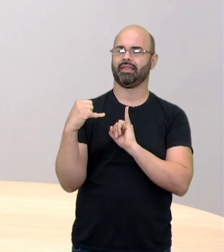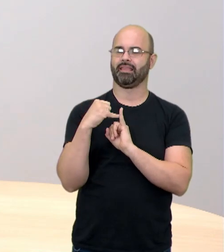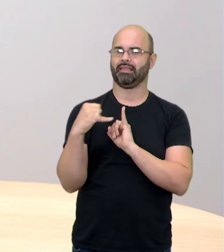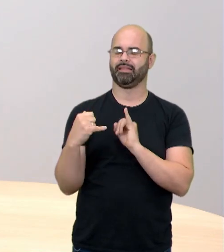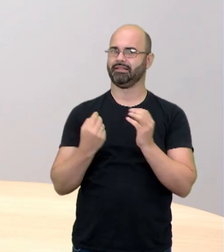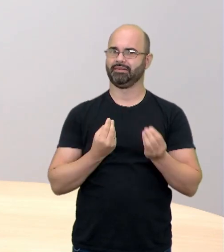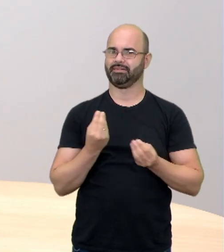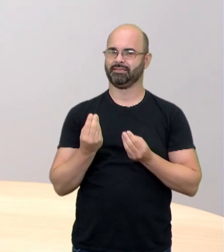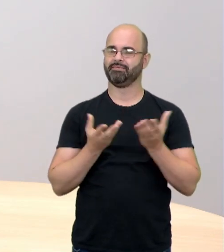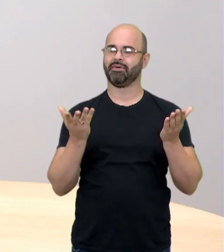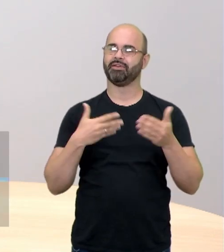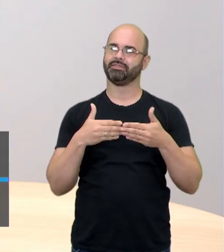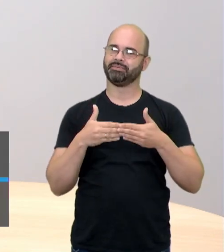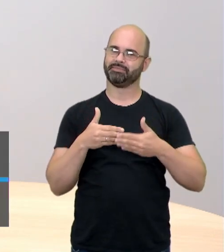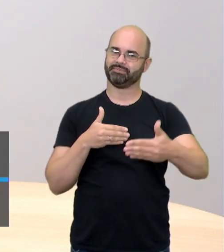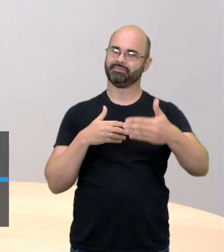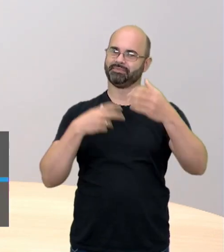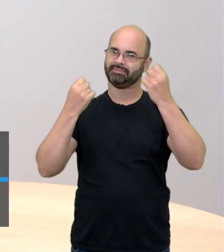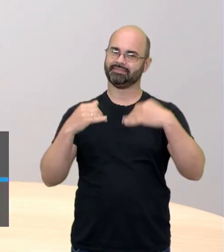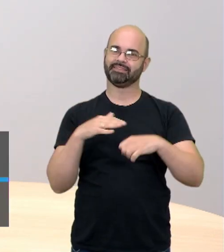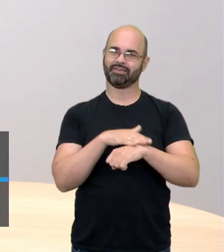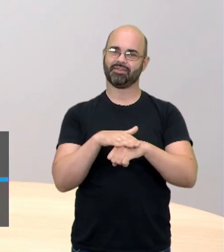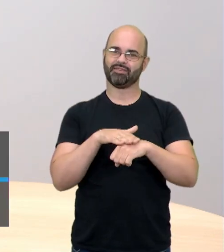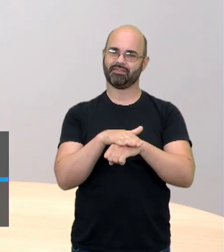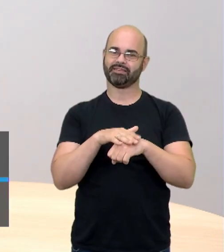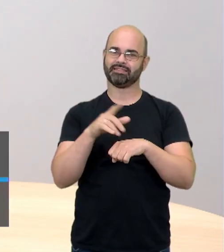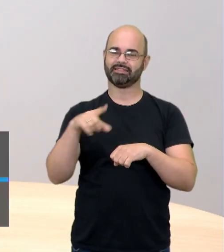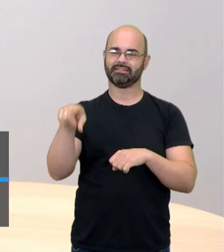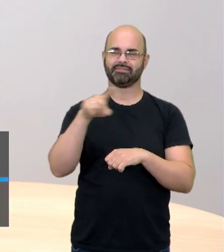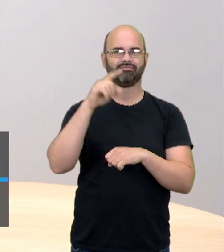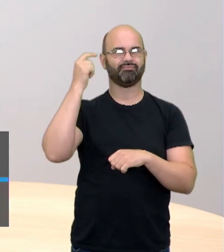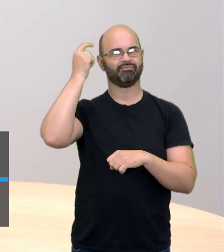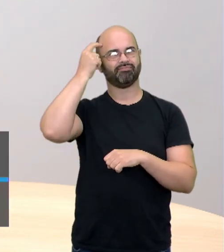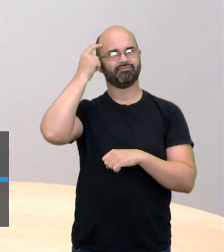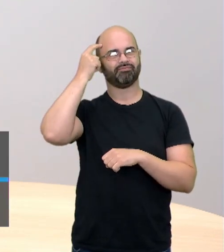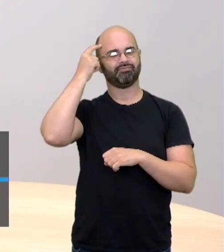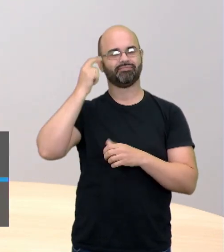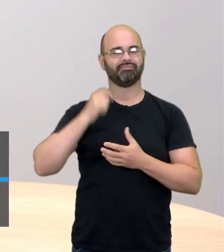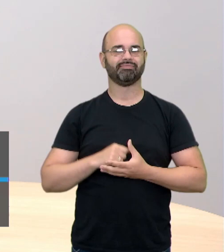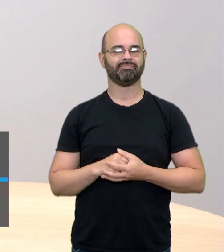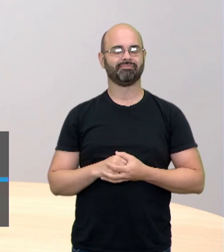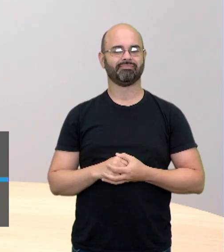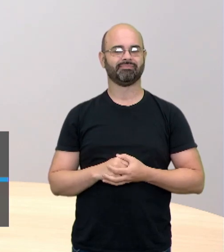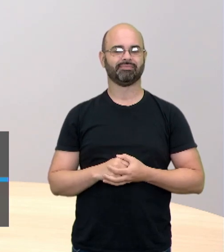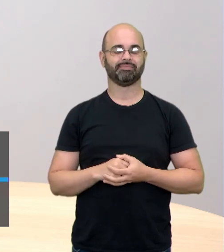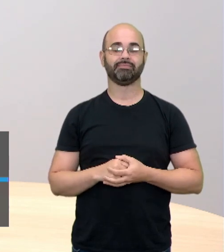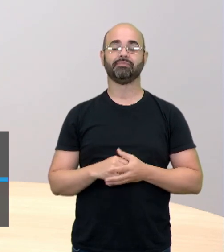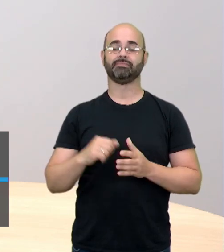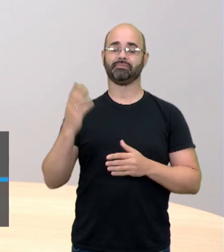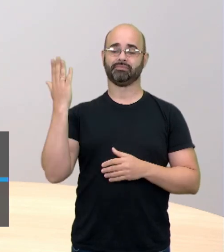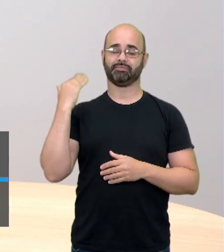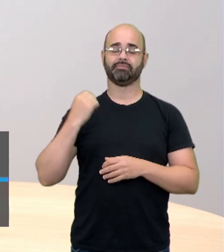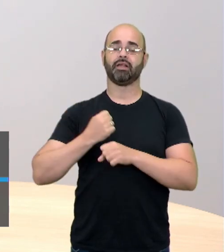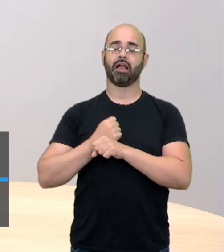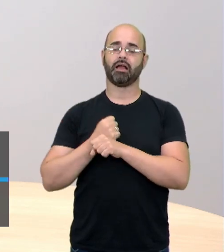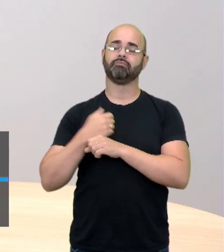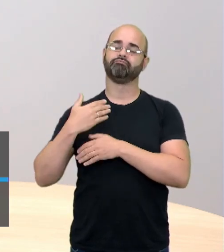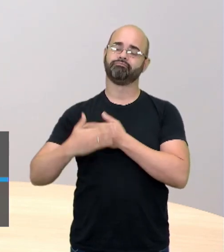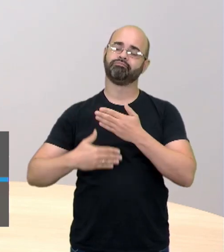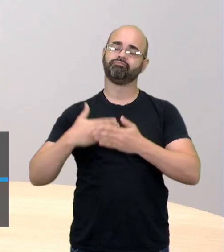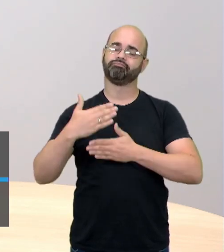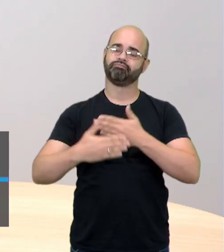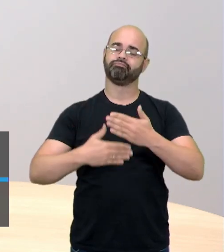nosso encontro de hoje. O fato é que, ao longo dos anos, se concretizou um preconceito muito forte